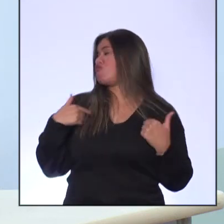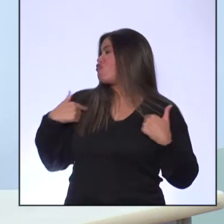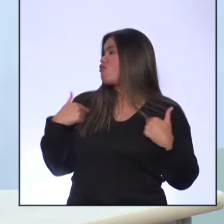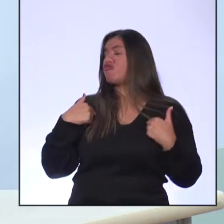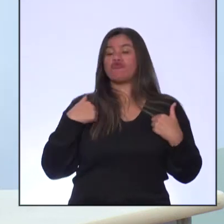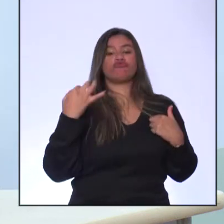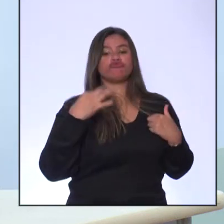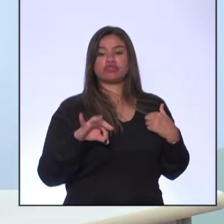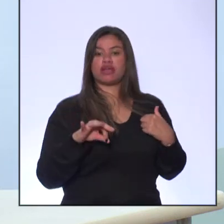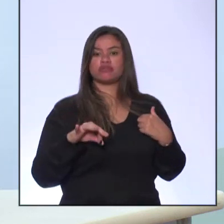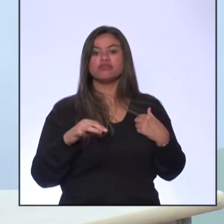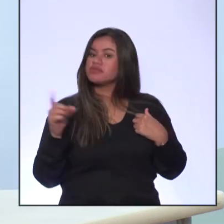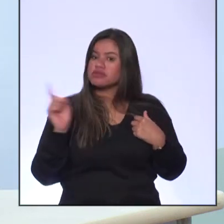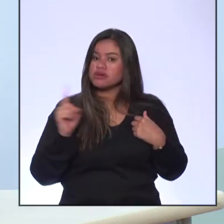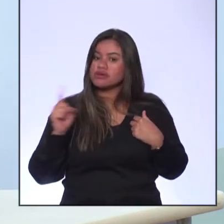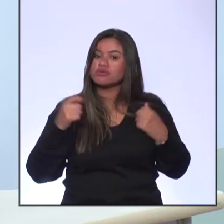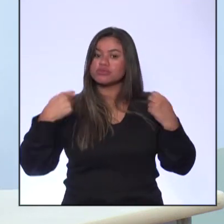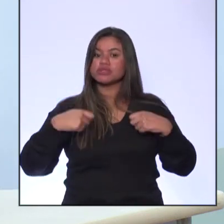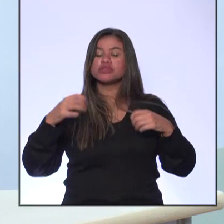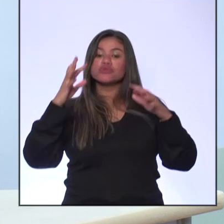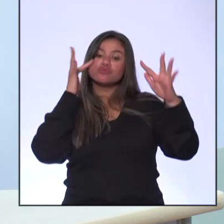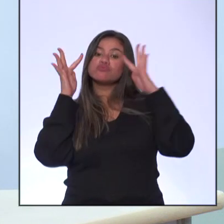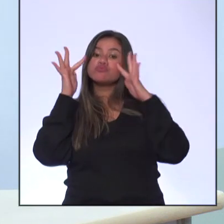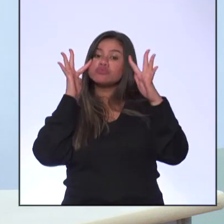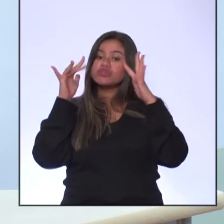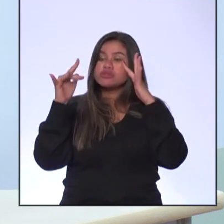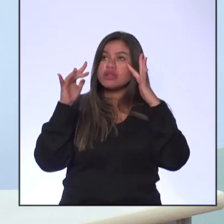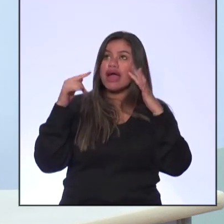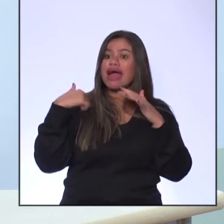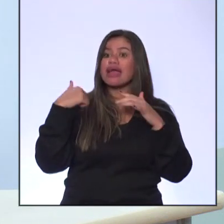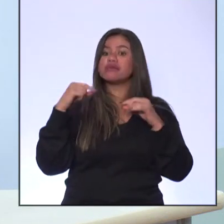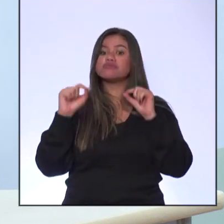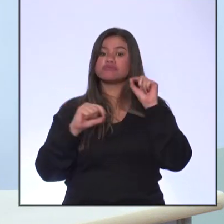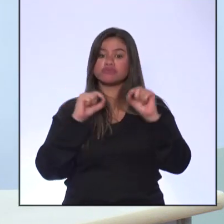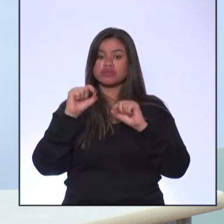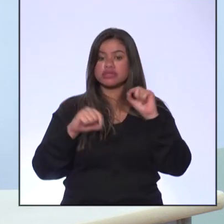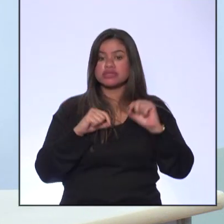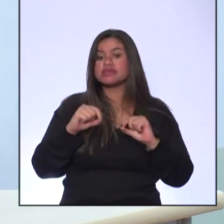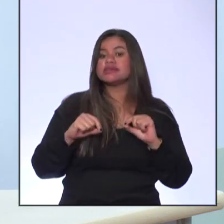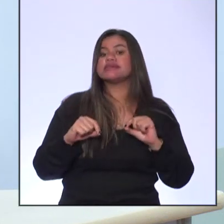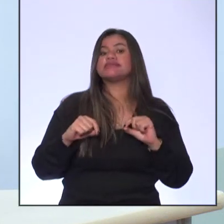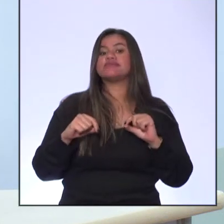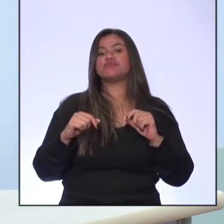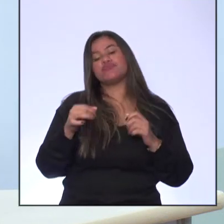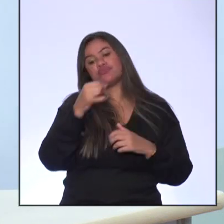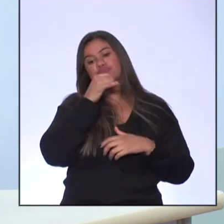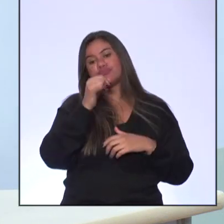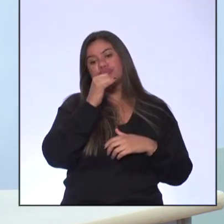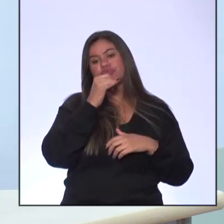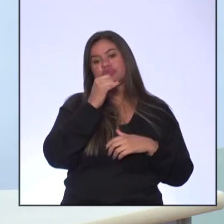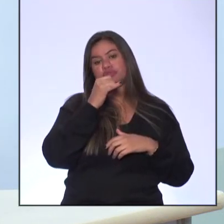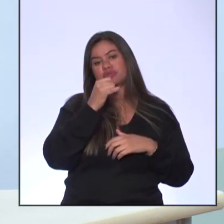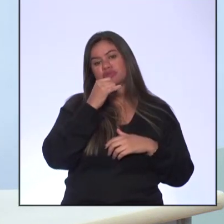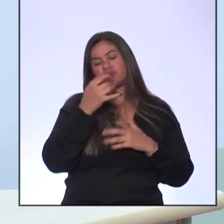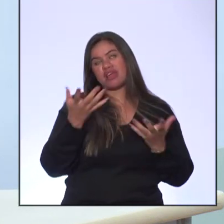olhar e ter um deslocamento desse nosso lugar de análise. Então, quem trouxe, por exemplo,